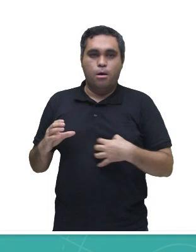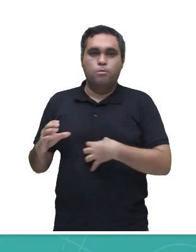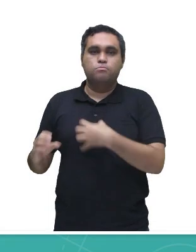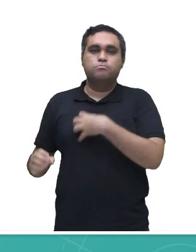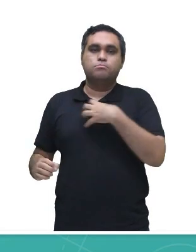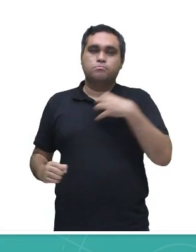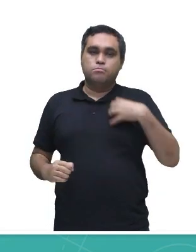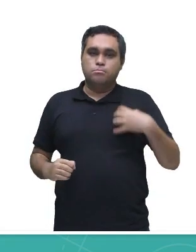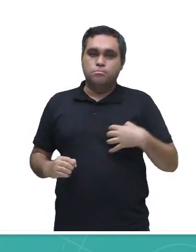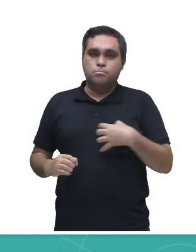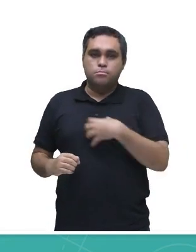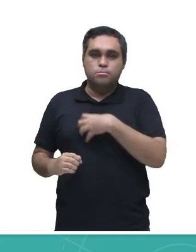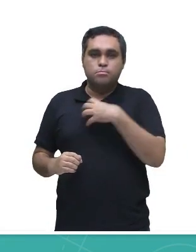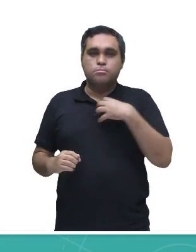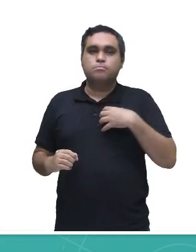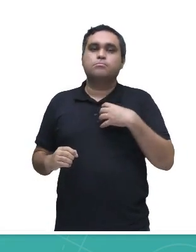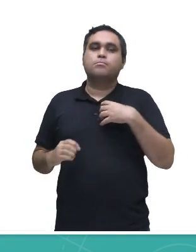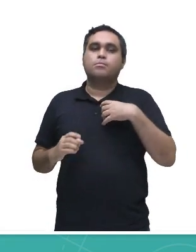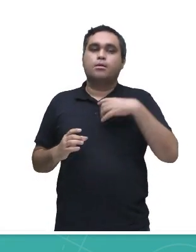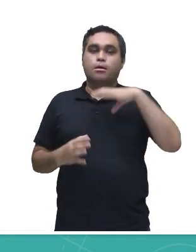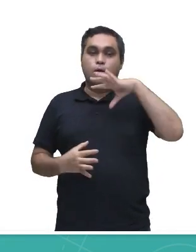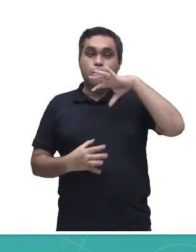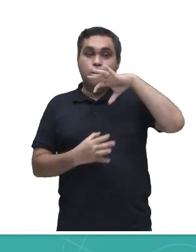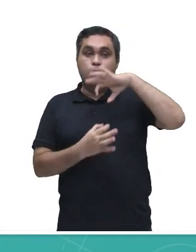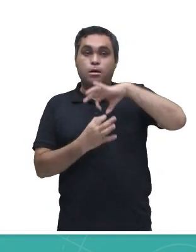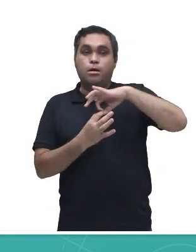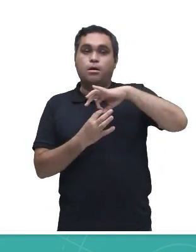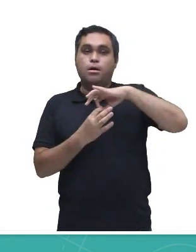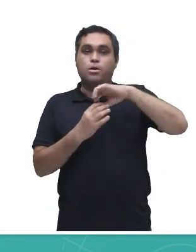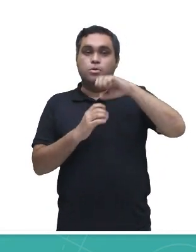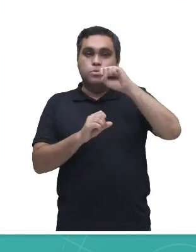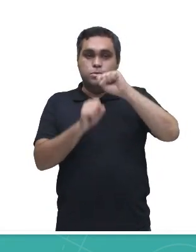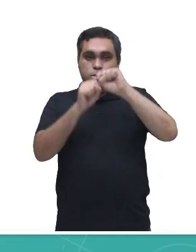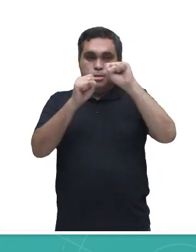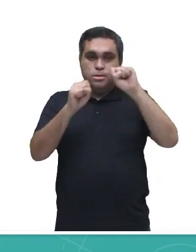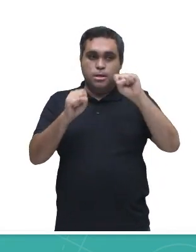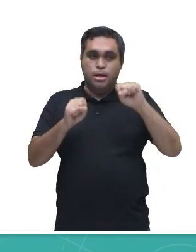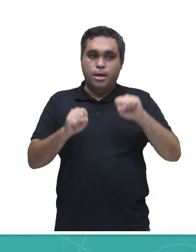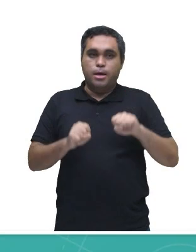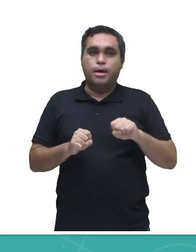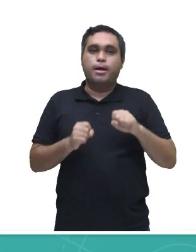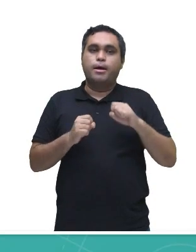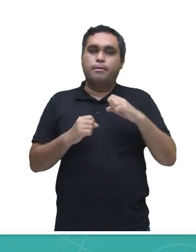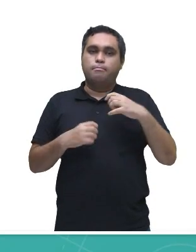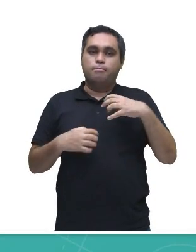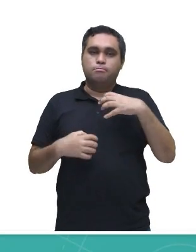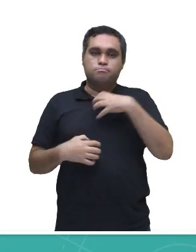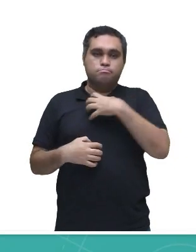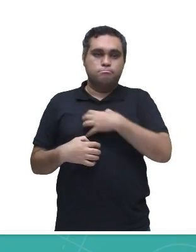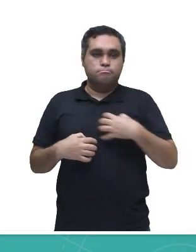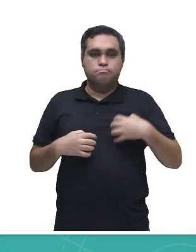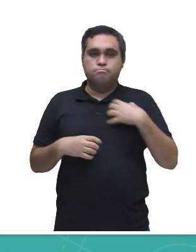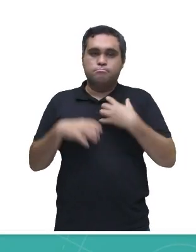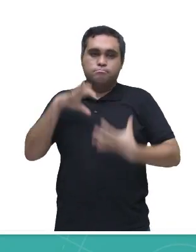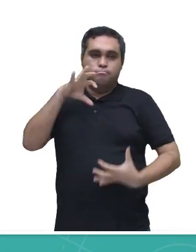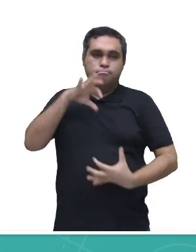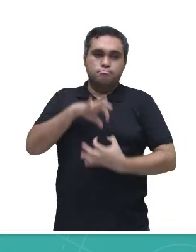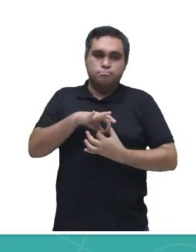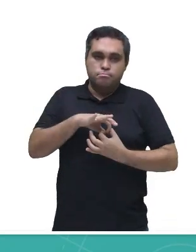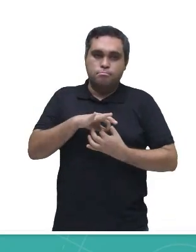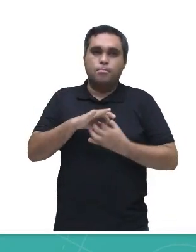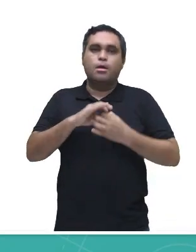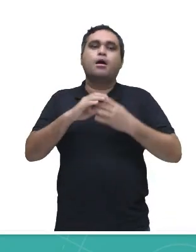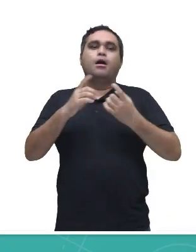Esses órgãos se comunicando, eles vão formar um sistema. E esse sistema, aí a gente vai ter um corpo humano